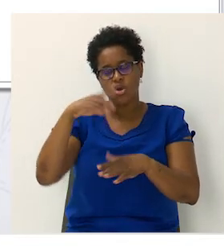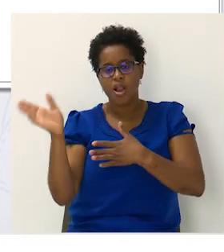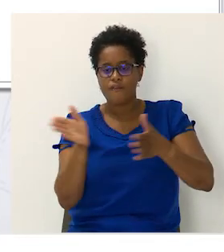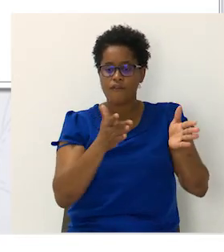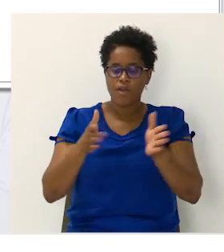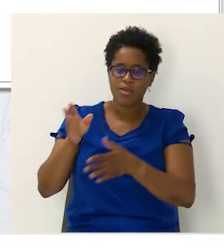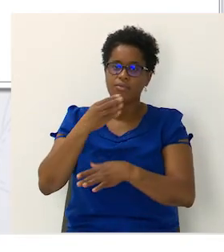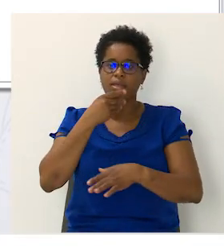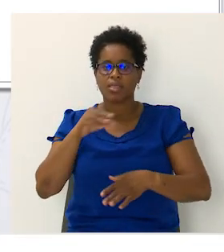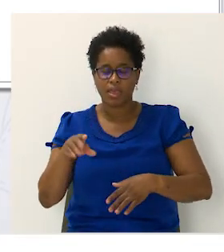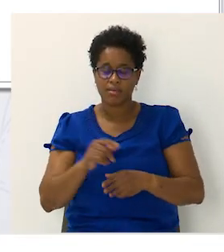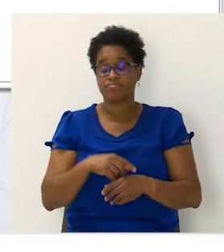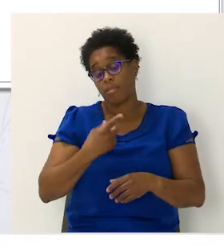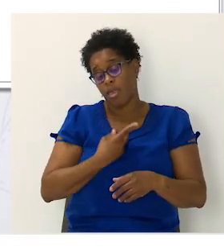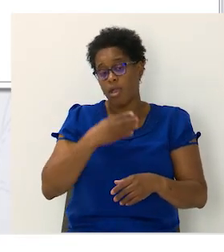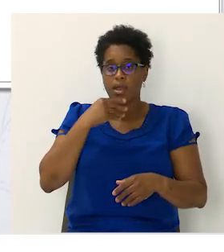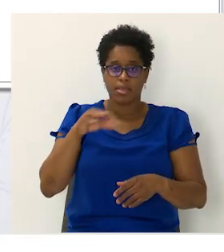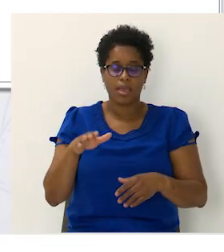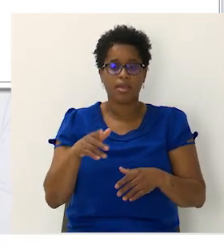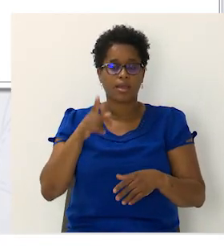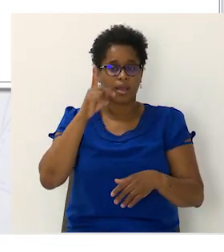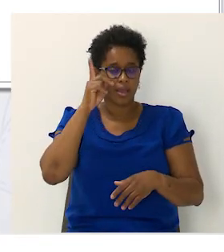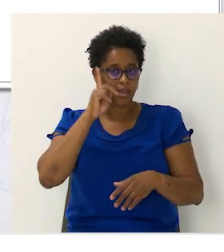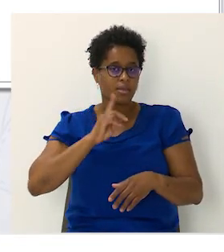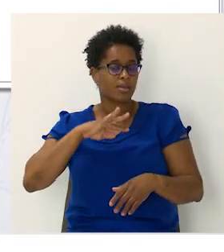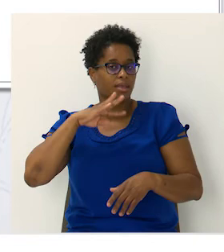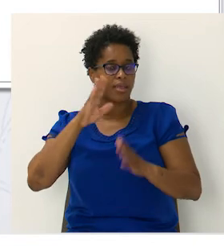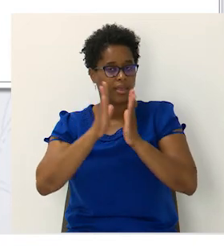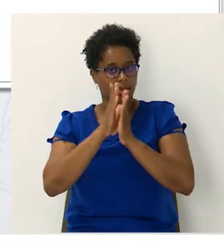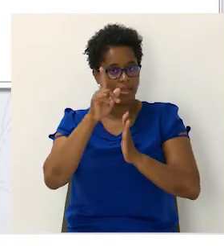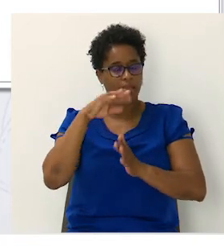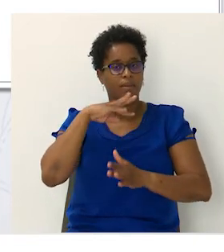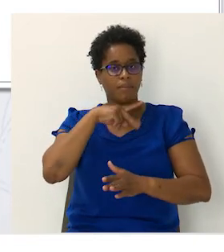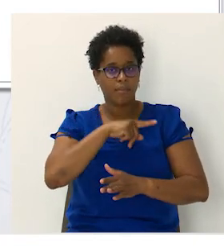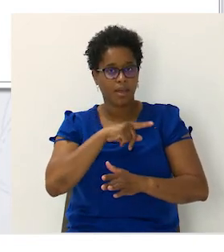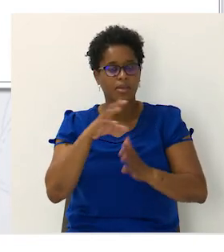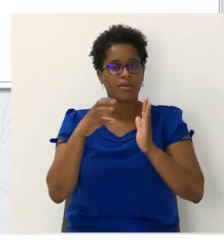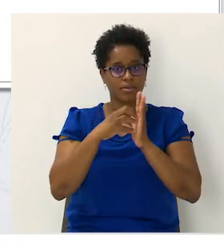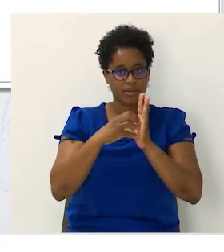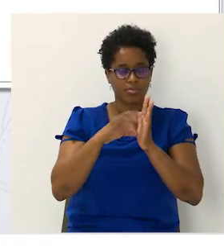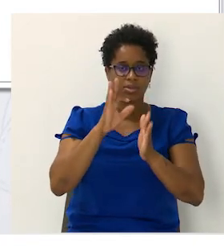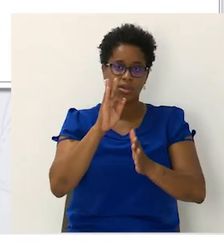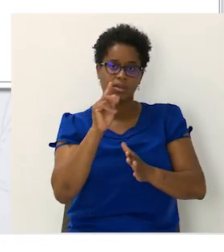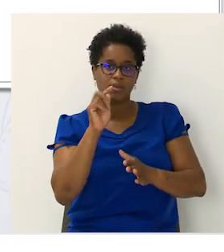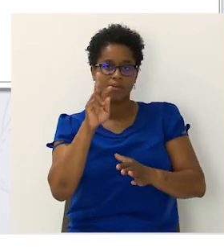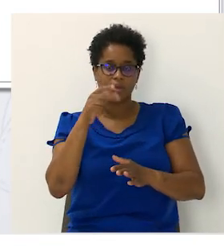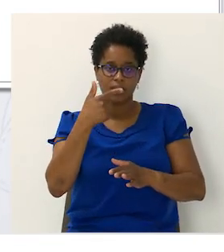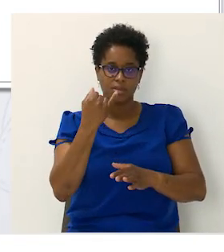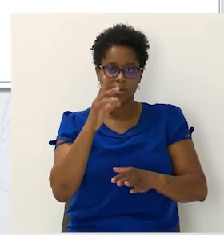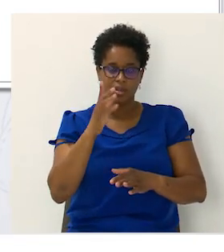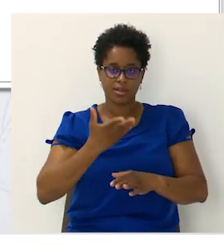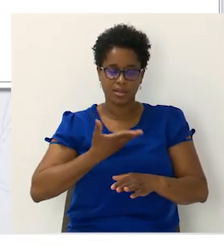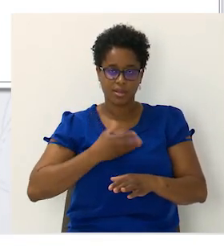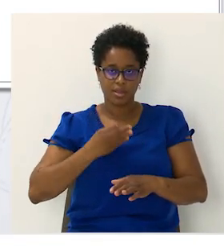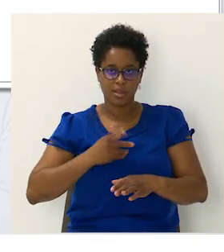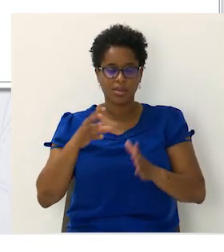terra, sendo a terra deusa mãe, que representa símbolo de fertilidade, que é comparado